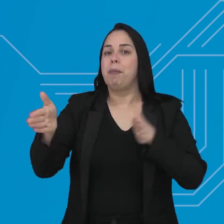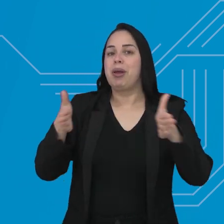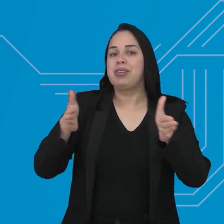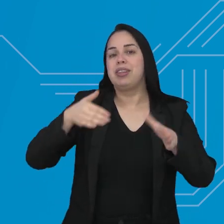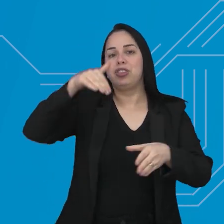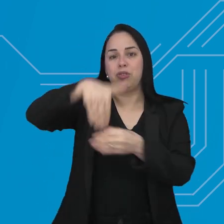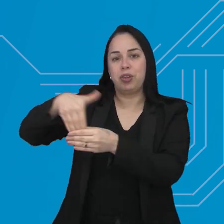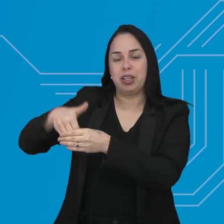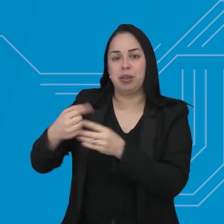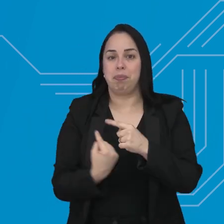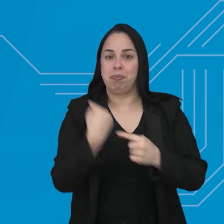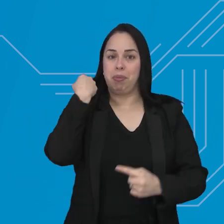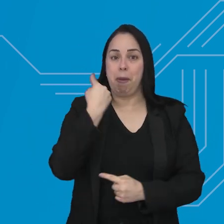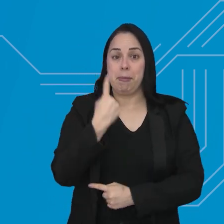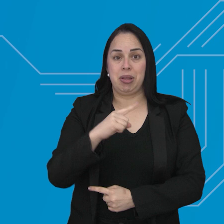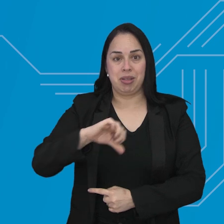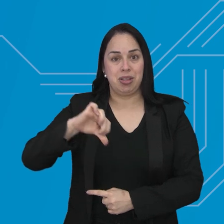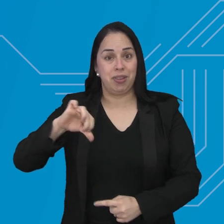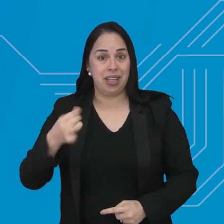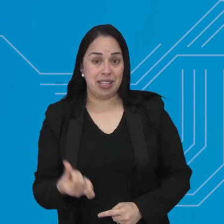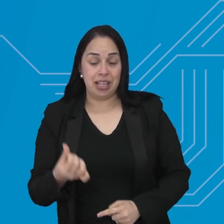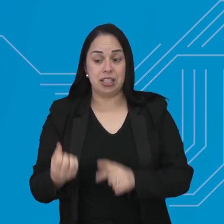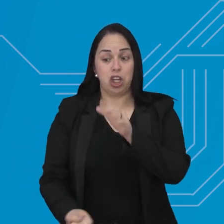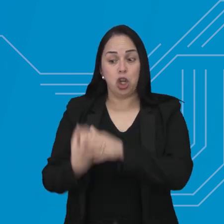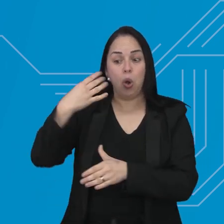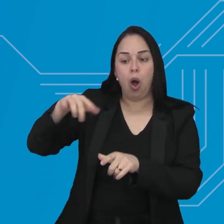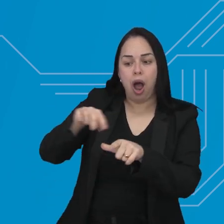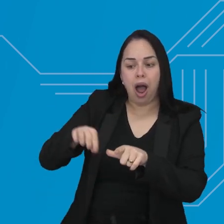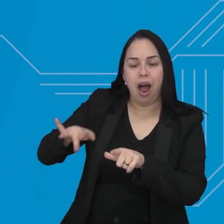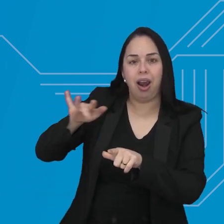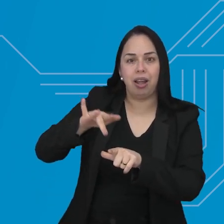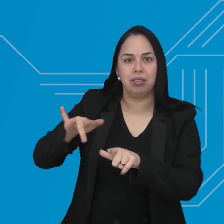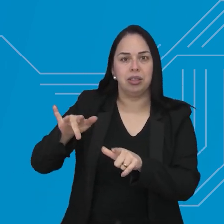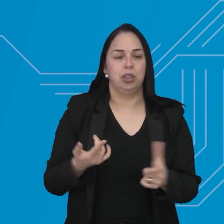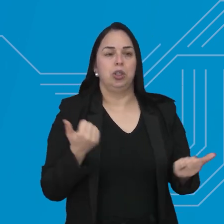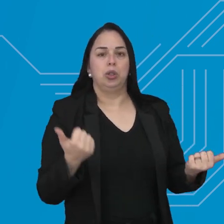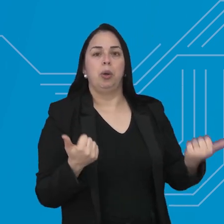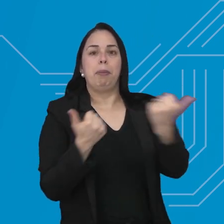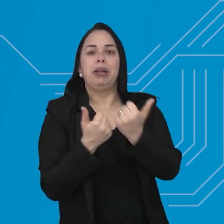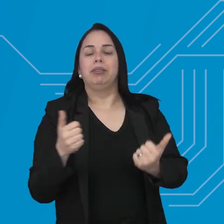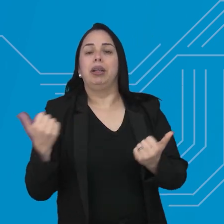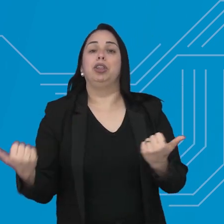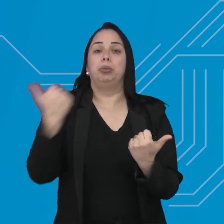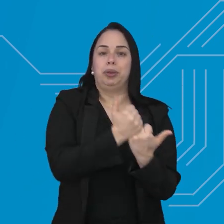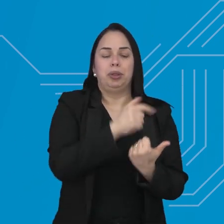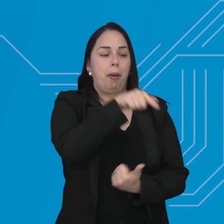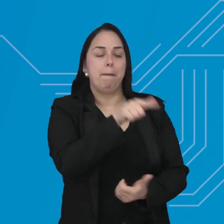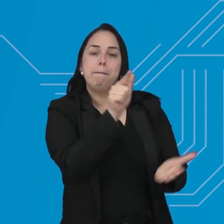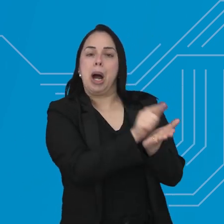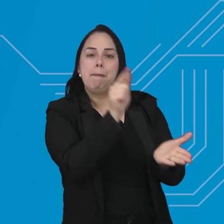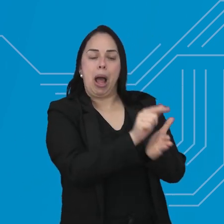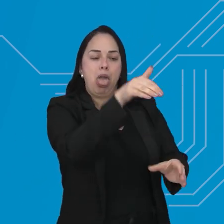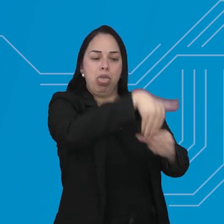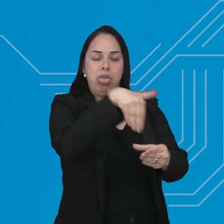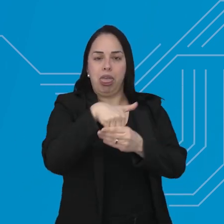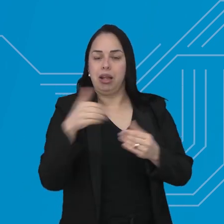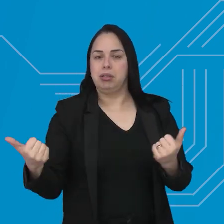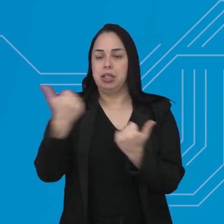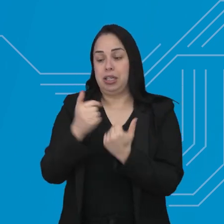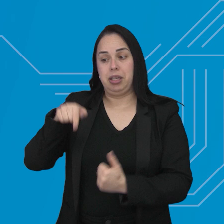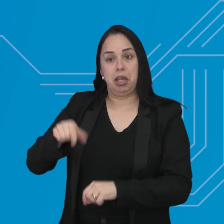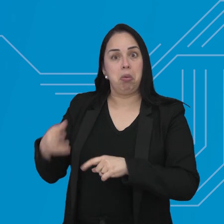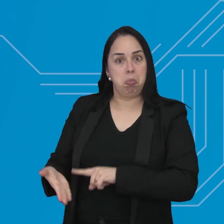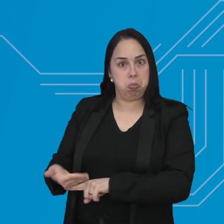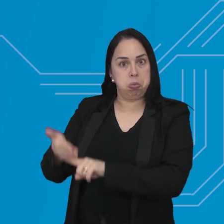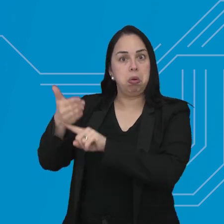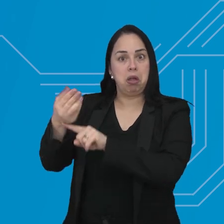votação. Desde 1996, a urna eletrônica, criada aqui em São José, substituiu o modelo de papel e todo o nosso sistema conta com o